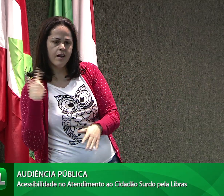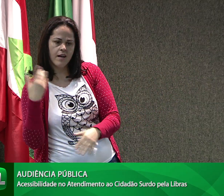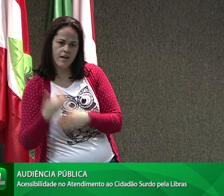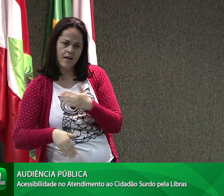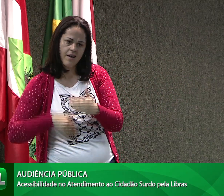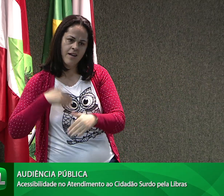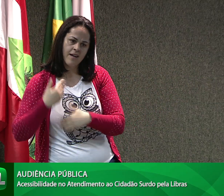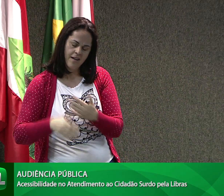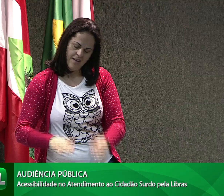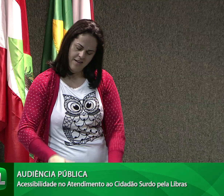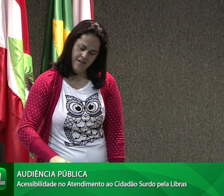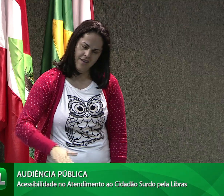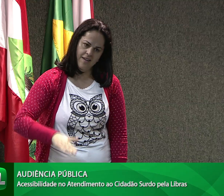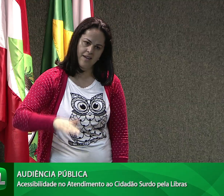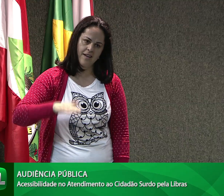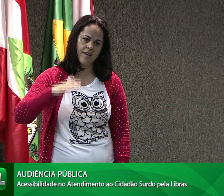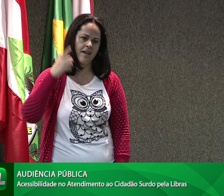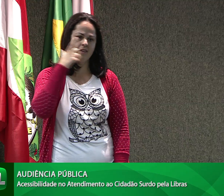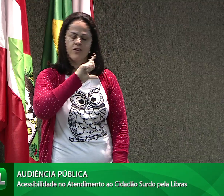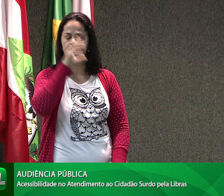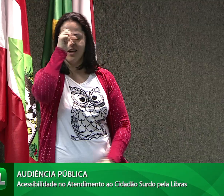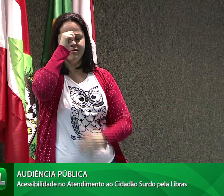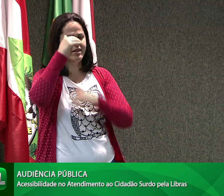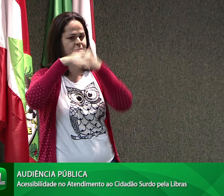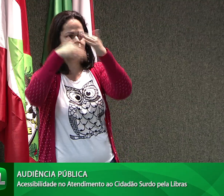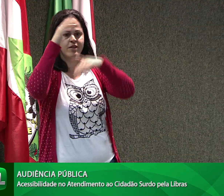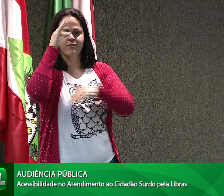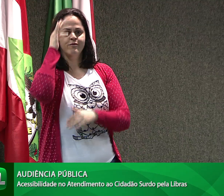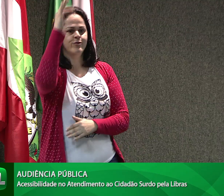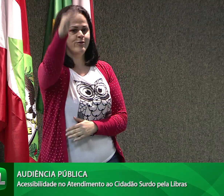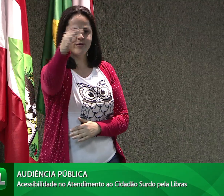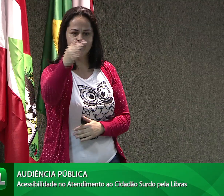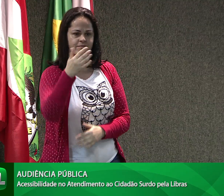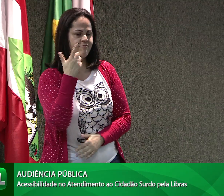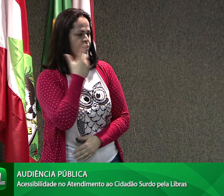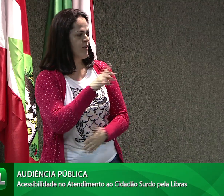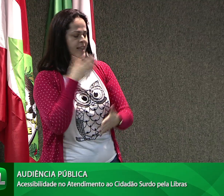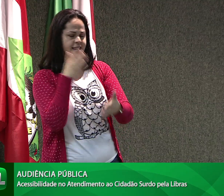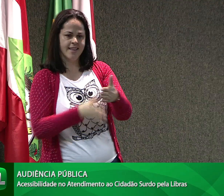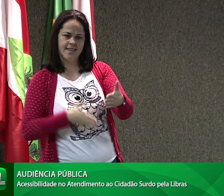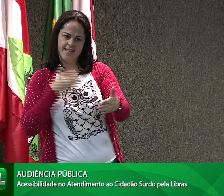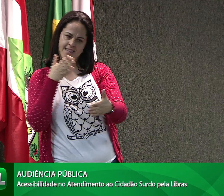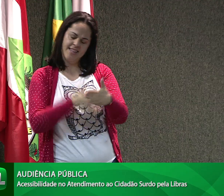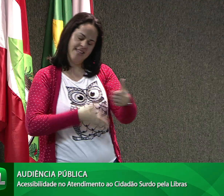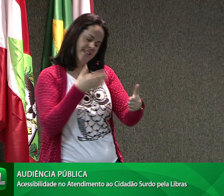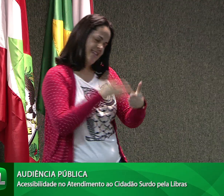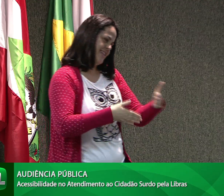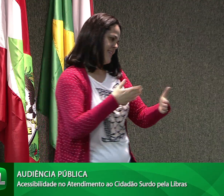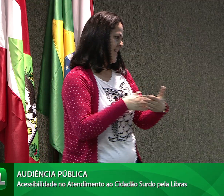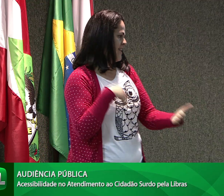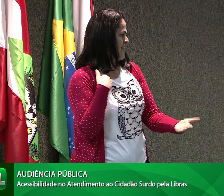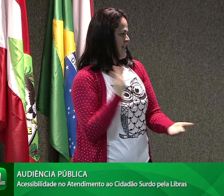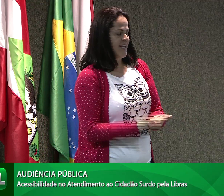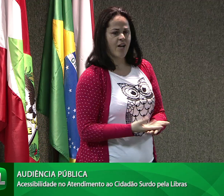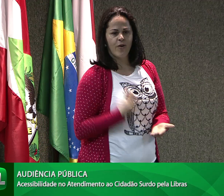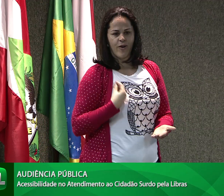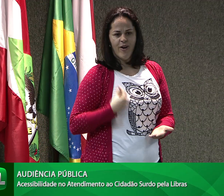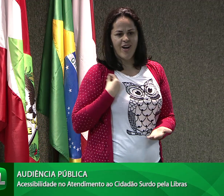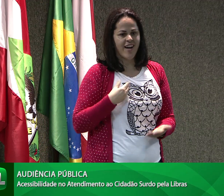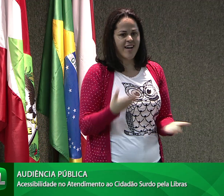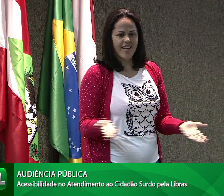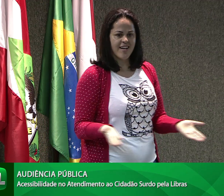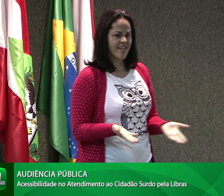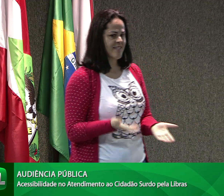vai ter essa inclusão, que daí ele vai estar praticando e vai crescer tendo isso para o seu futuro. Então, o surdo sozinho